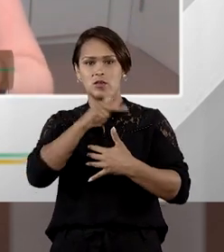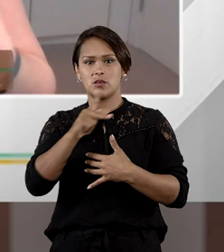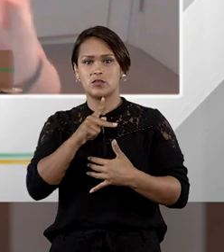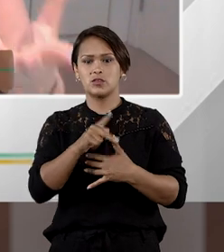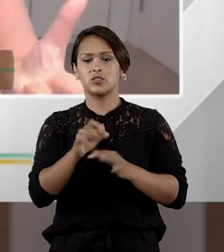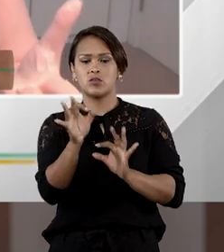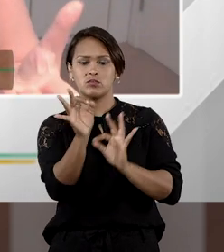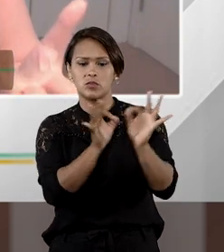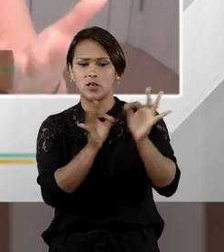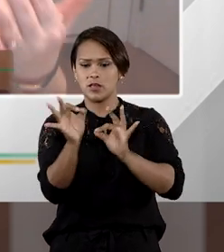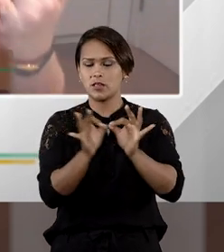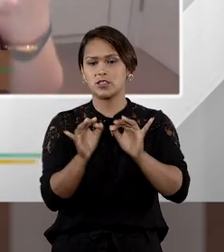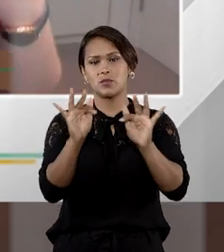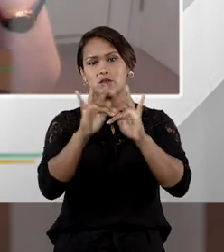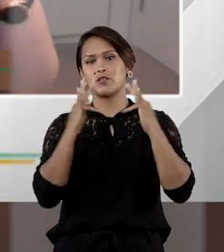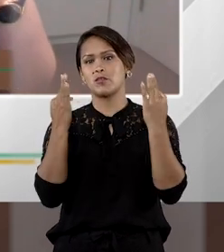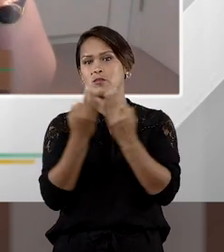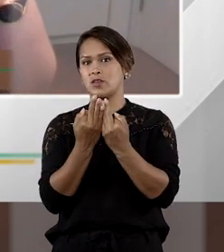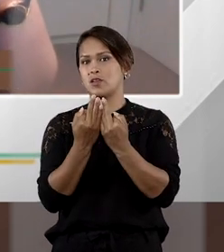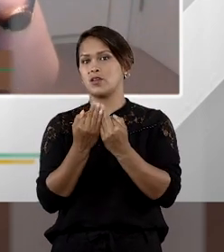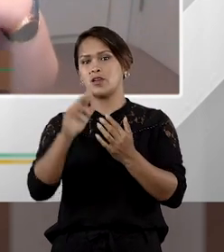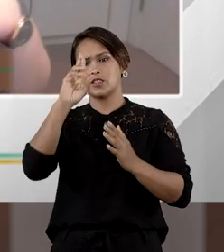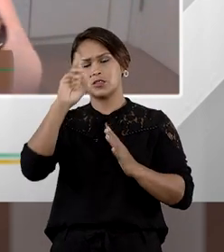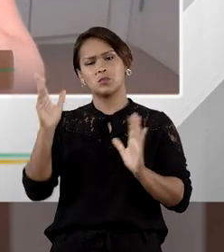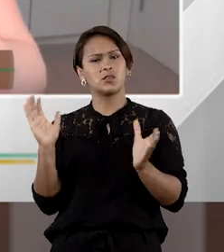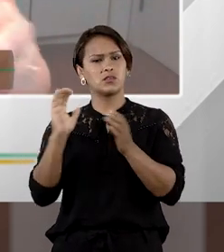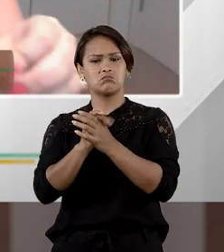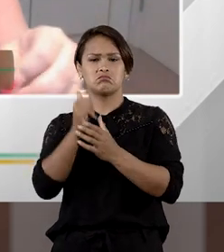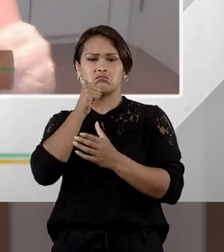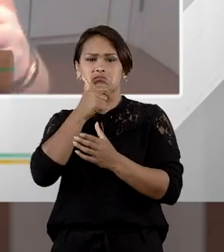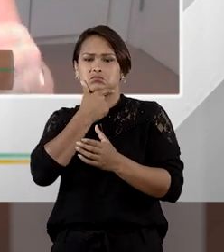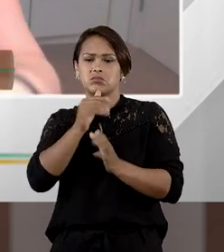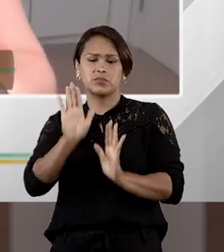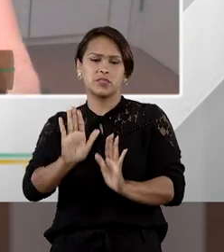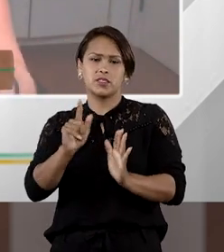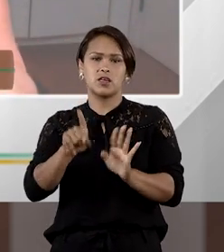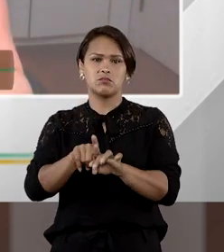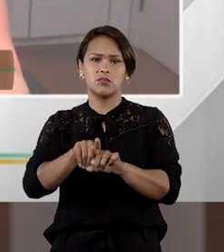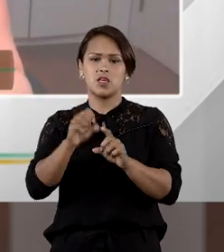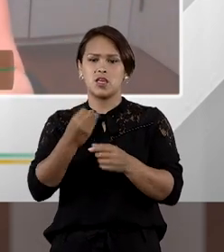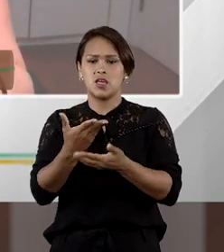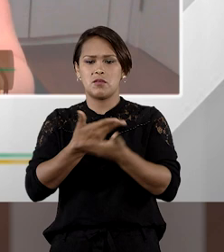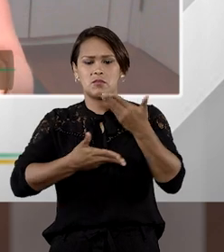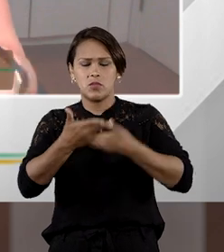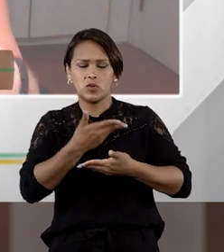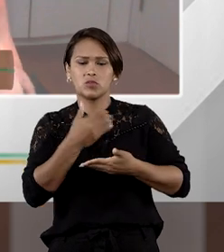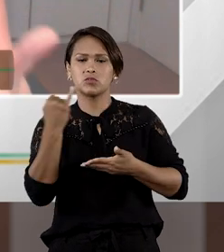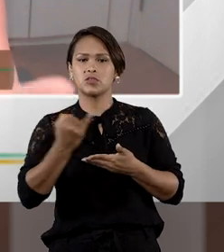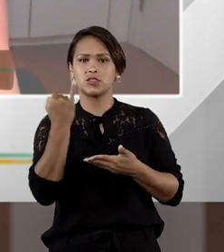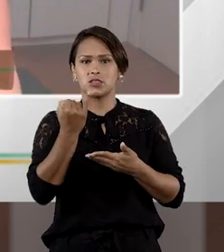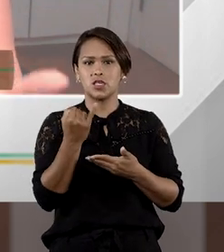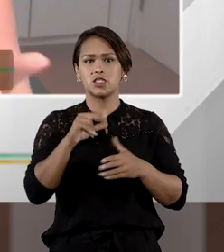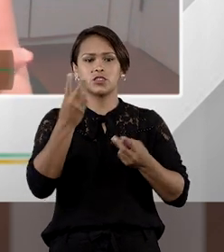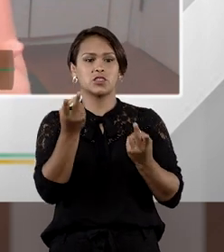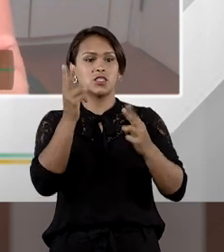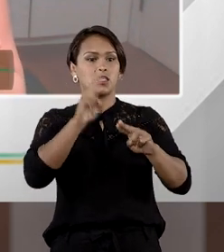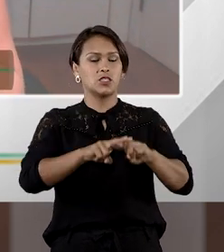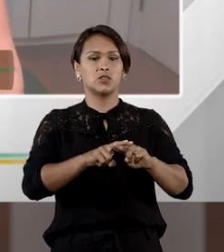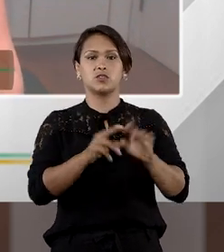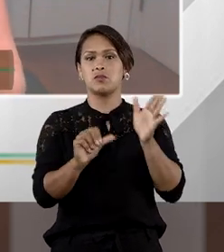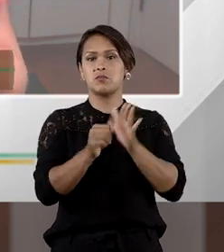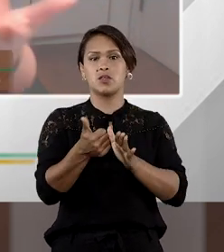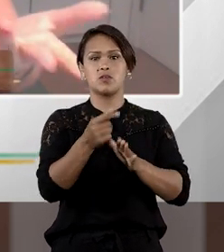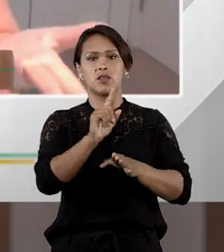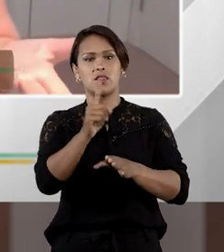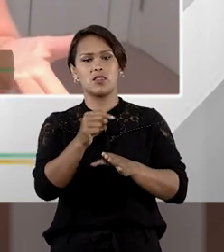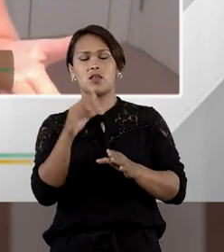planejamento familiar é de responsabilidade do casal. Então, se para o planejamento da família ali a convivência é importante e executar não vem em primeiro